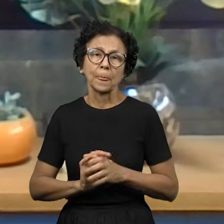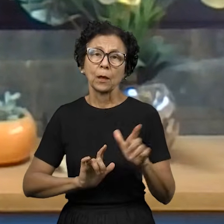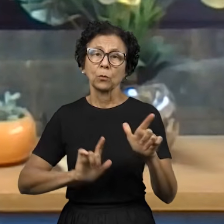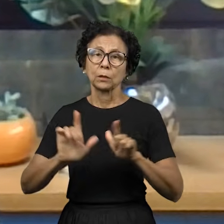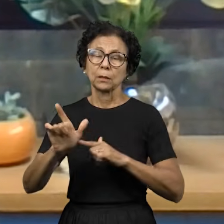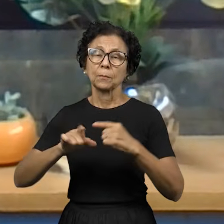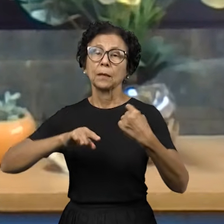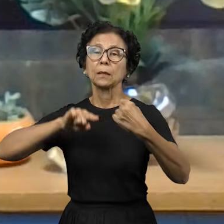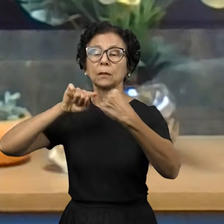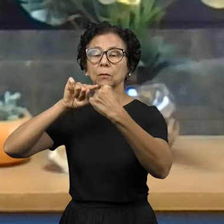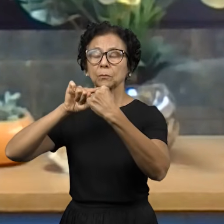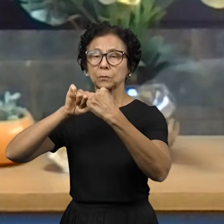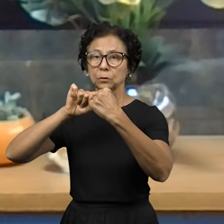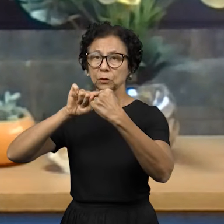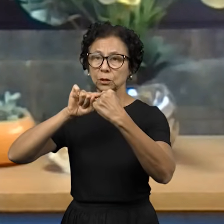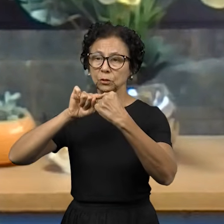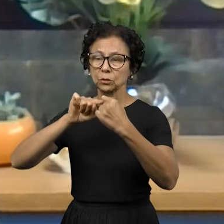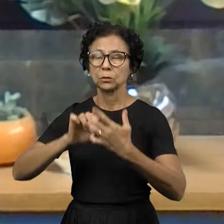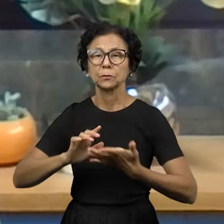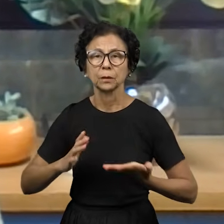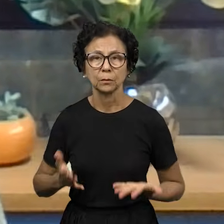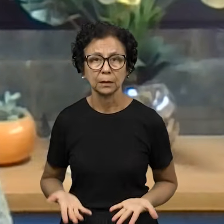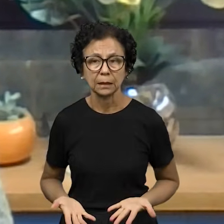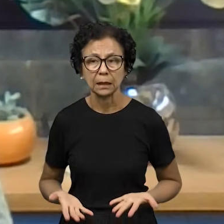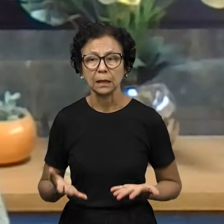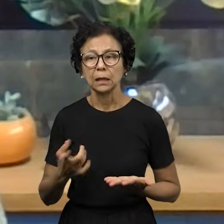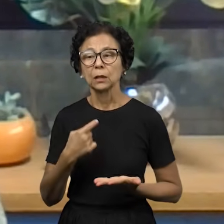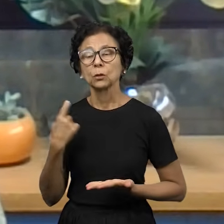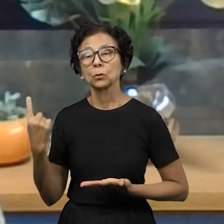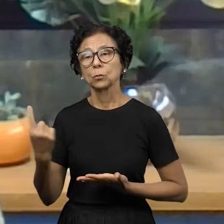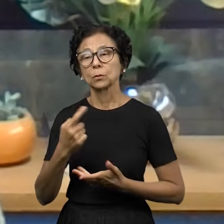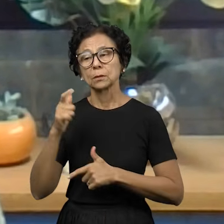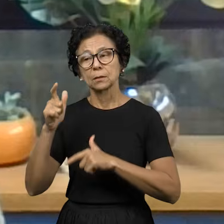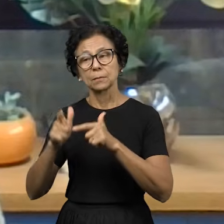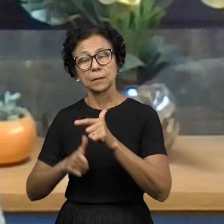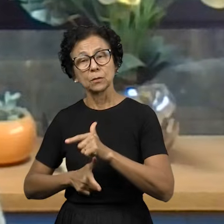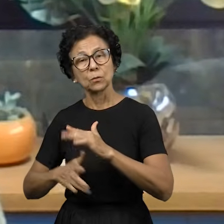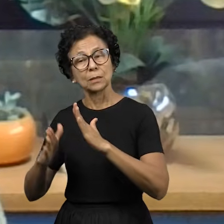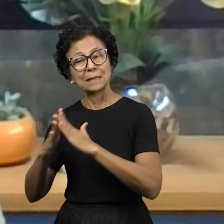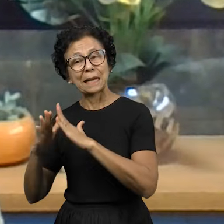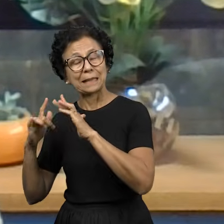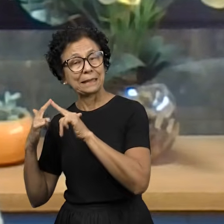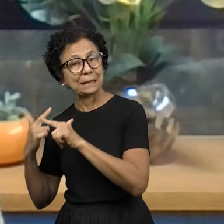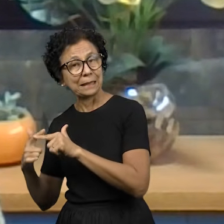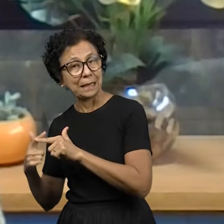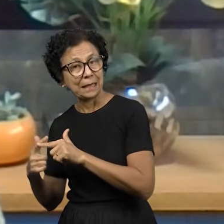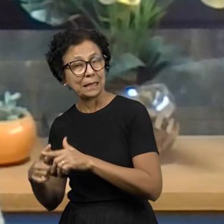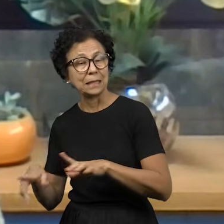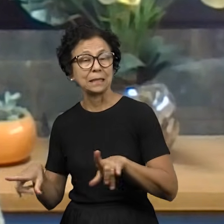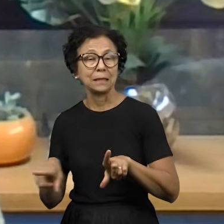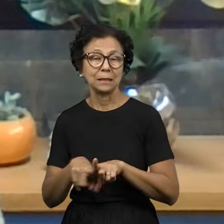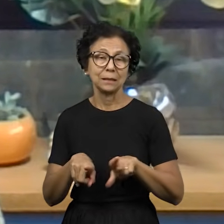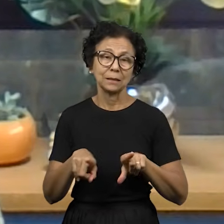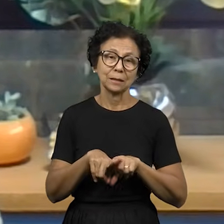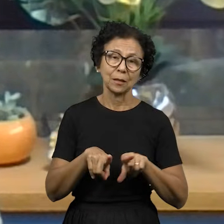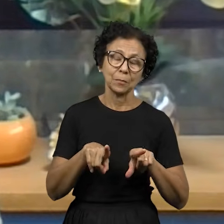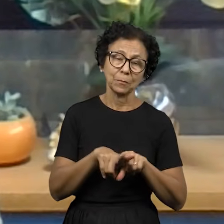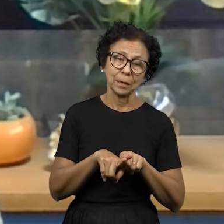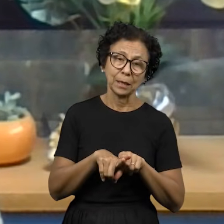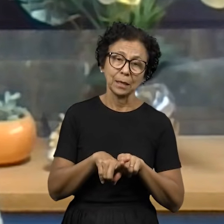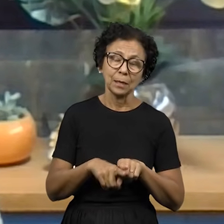trabalho, mais uma vez, irmãos, é um trabalho de toda a igreja e é um trabalho para